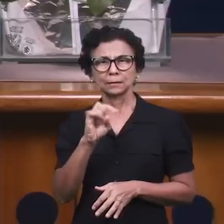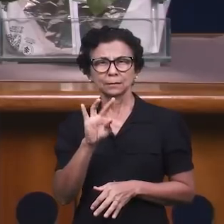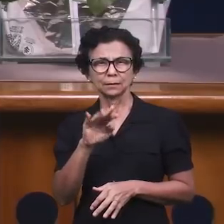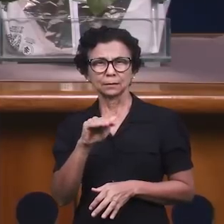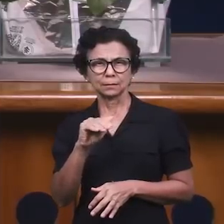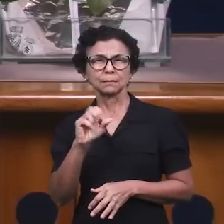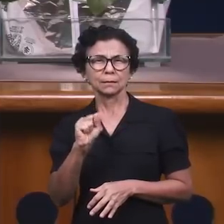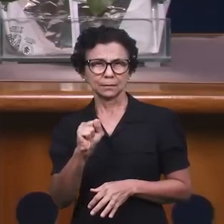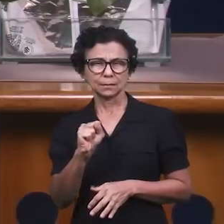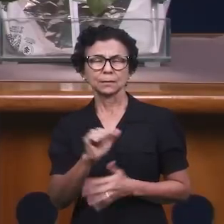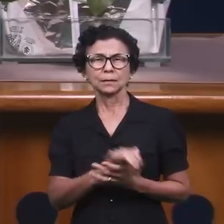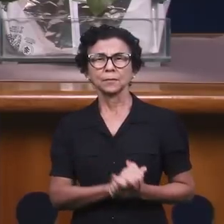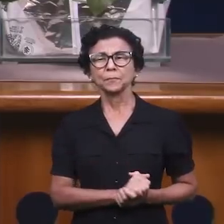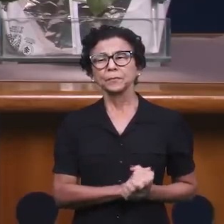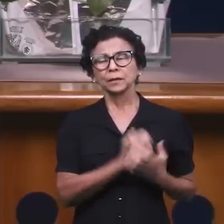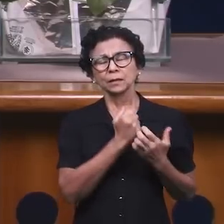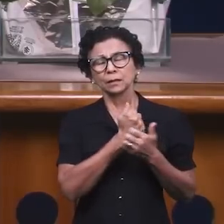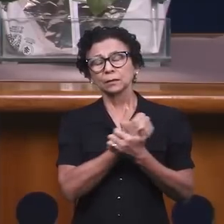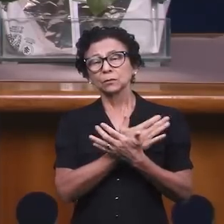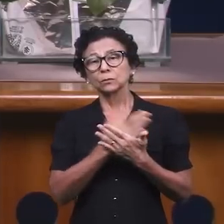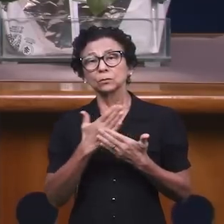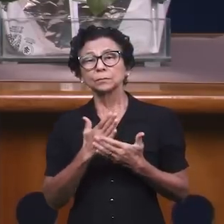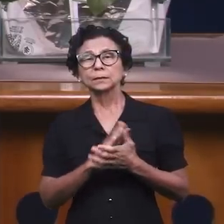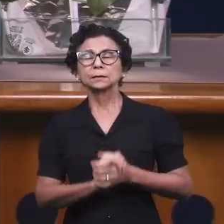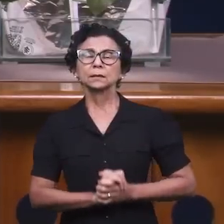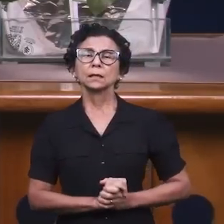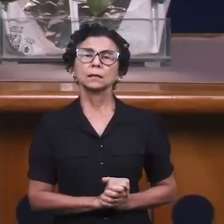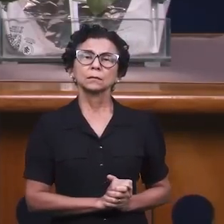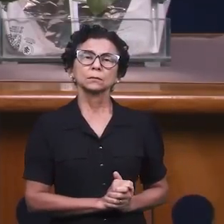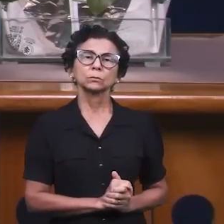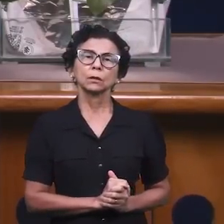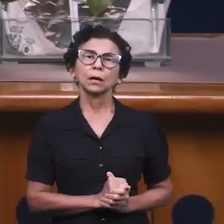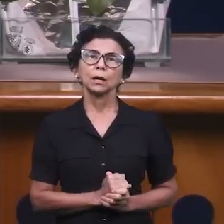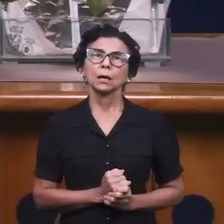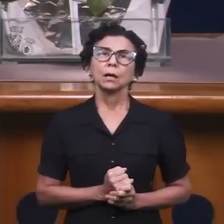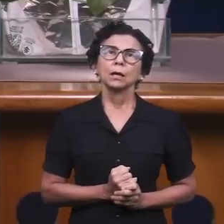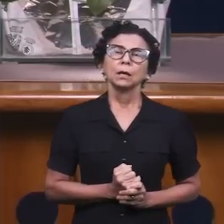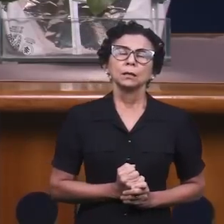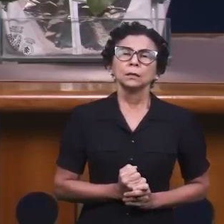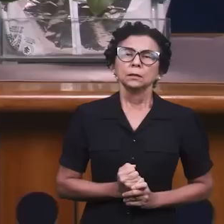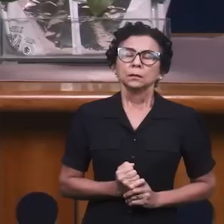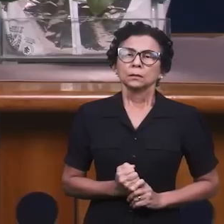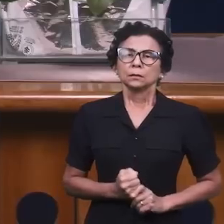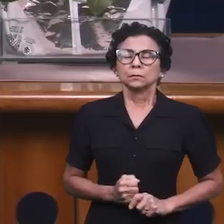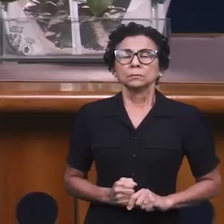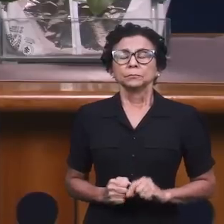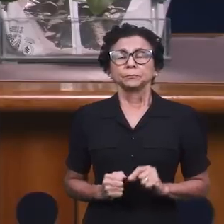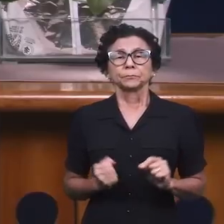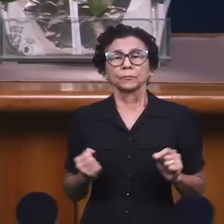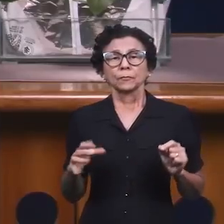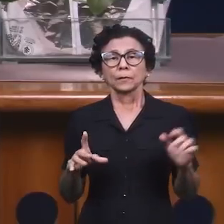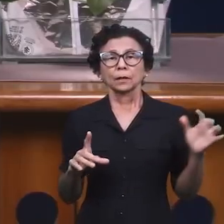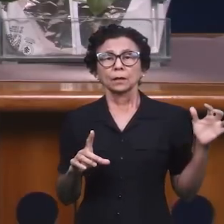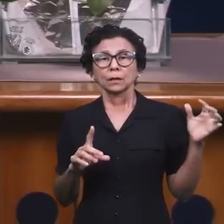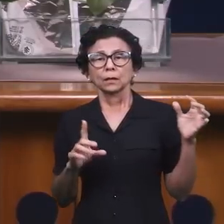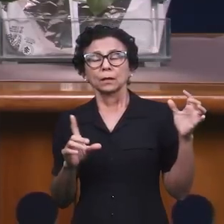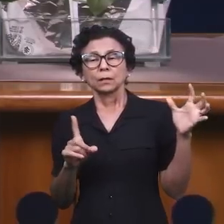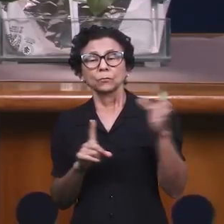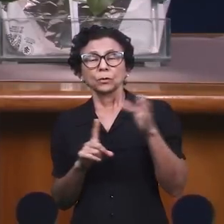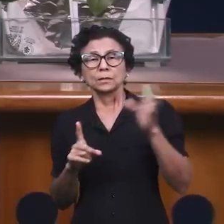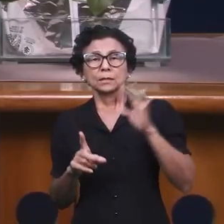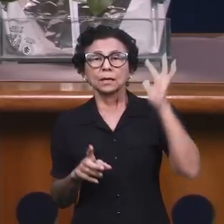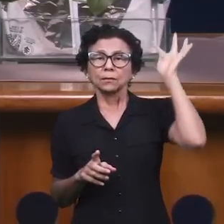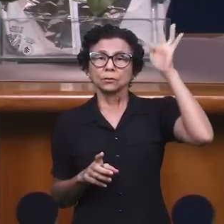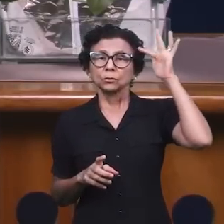a postular uma série de coisas, fazendo uma série de considerações filosóficas acerca de uma fé que eles não